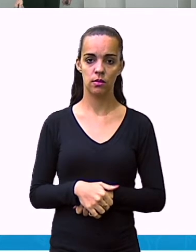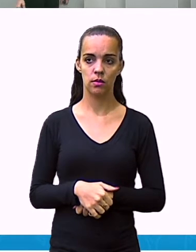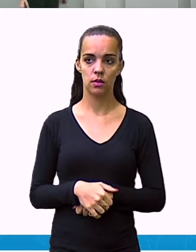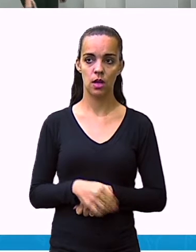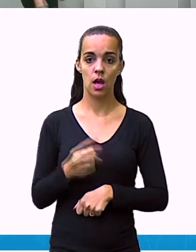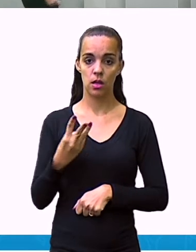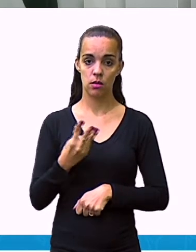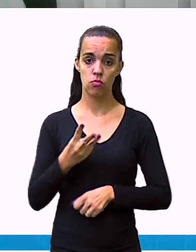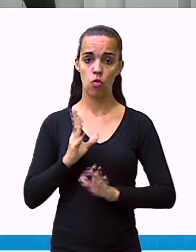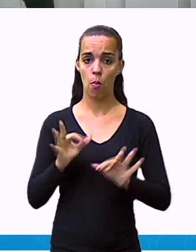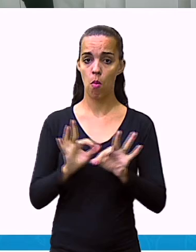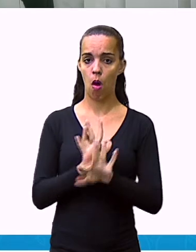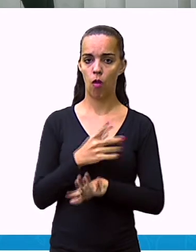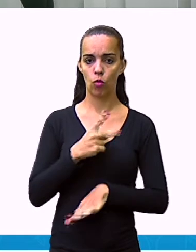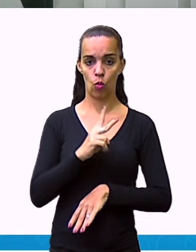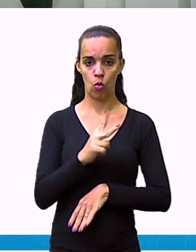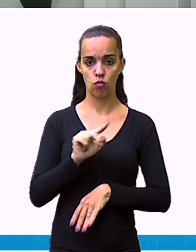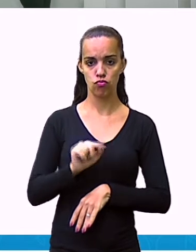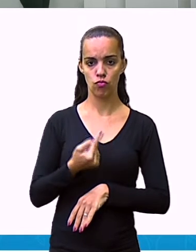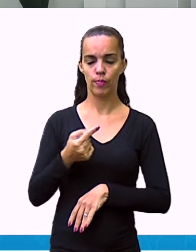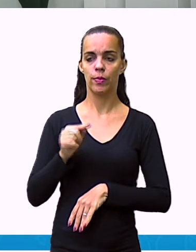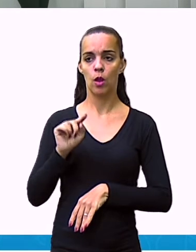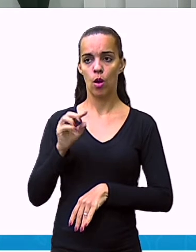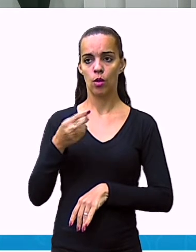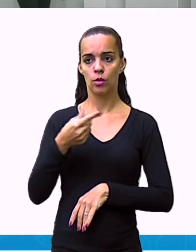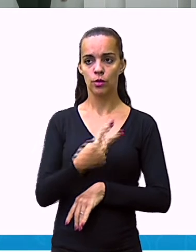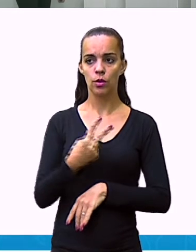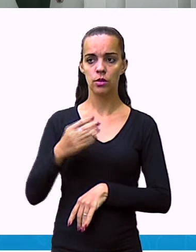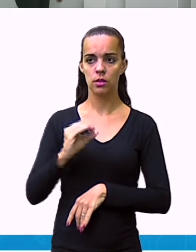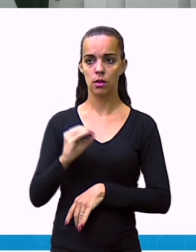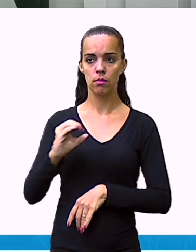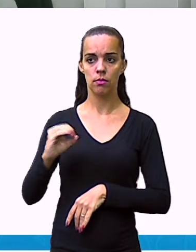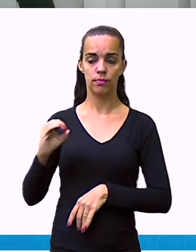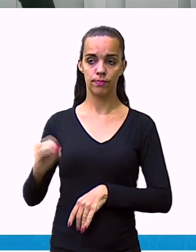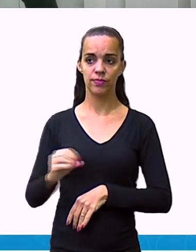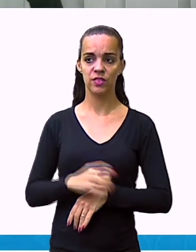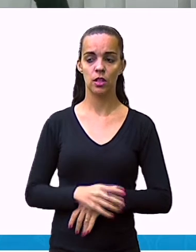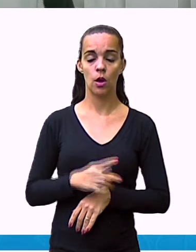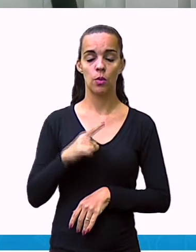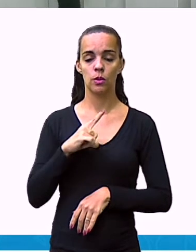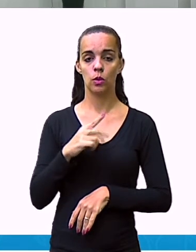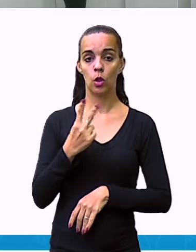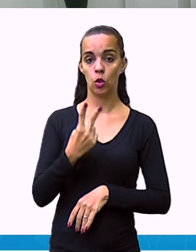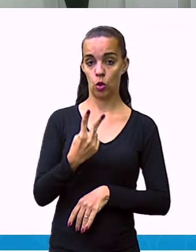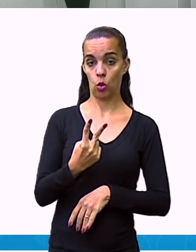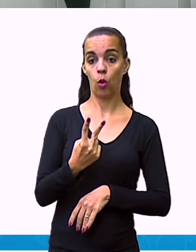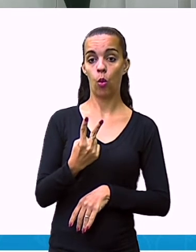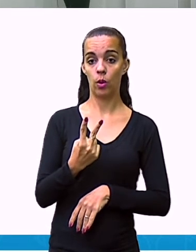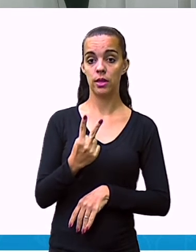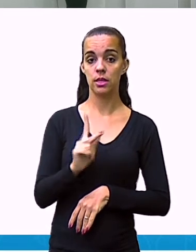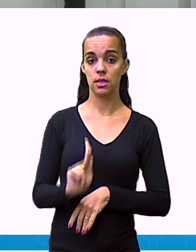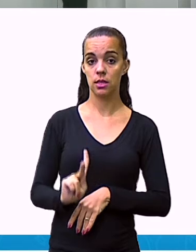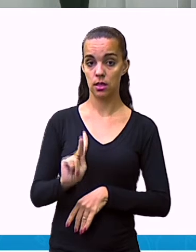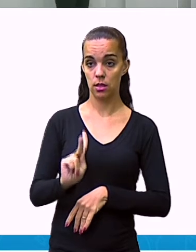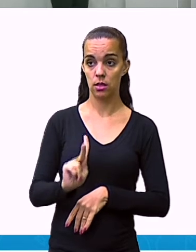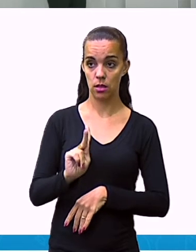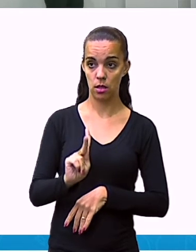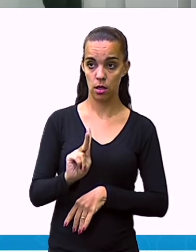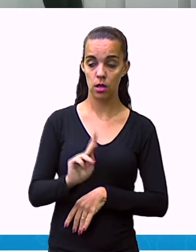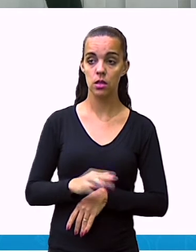três então 2,2 kg equivale né eu eu